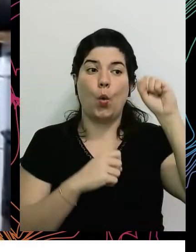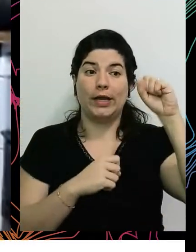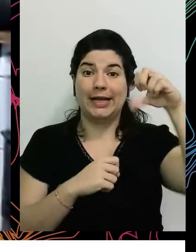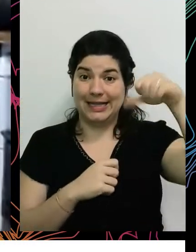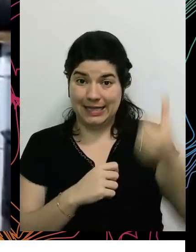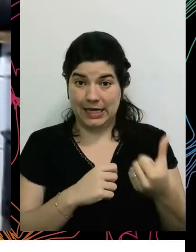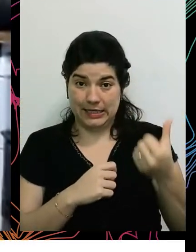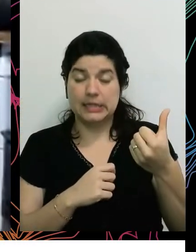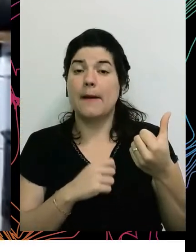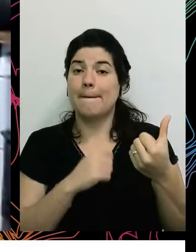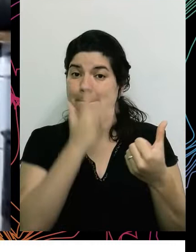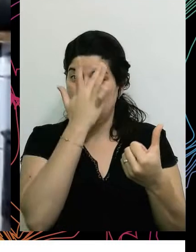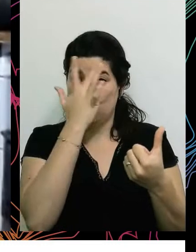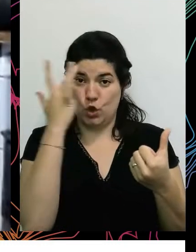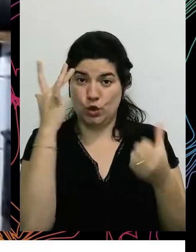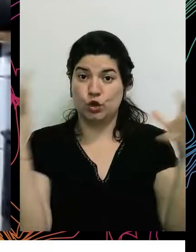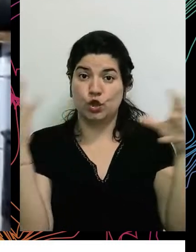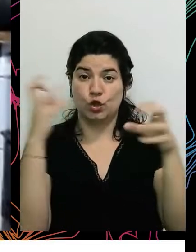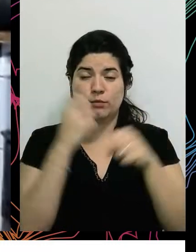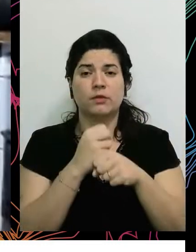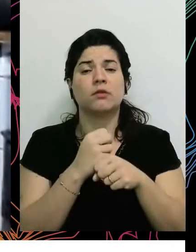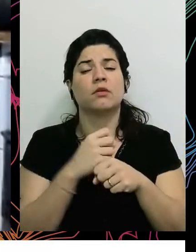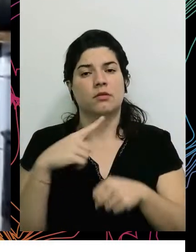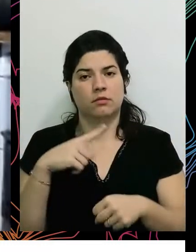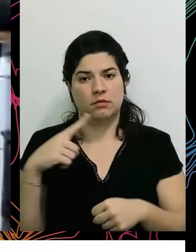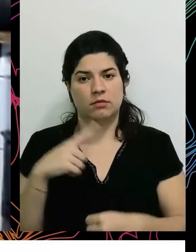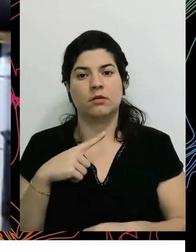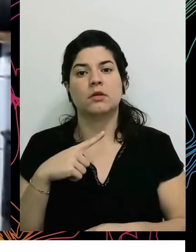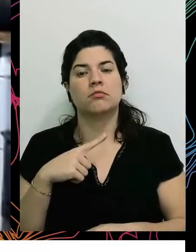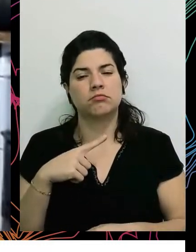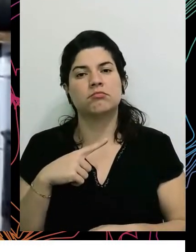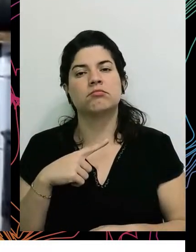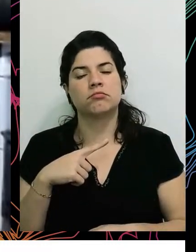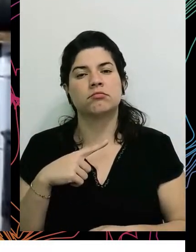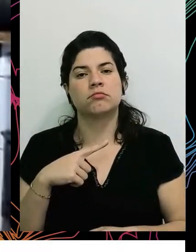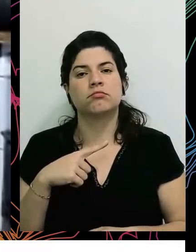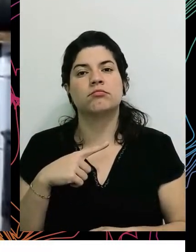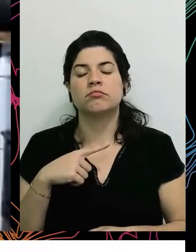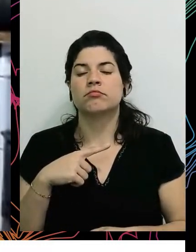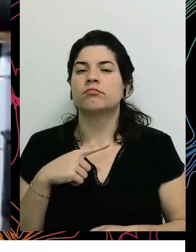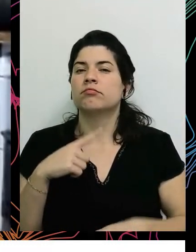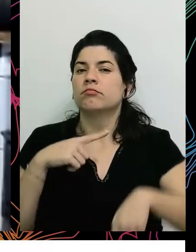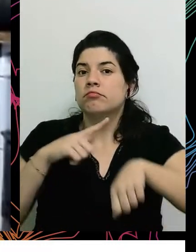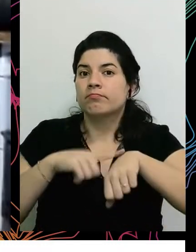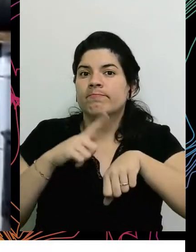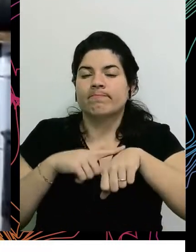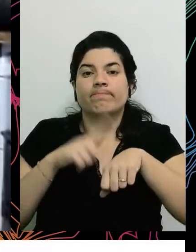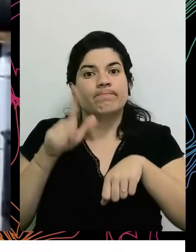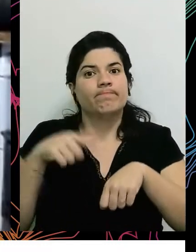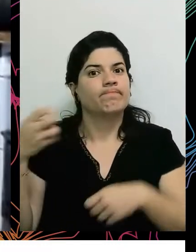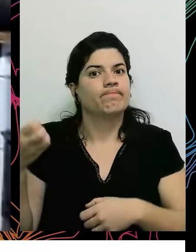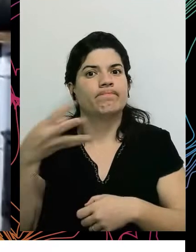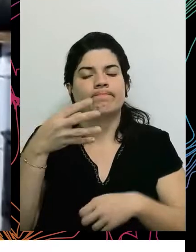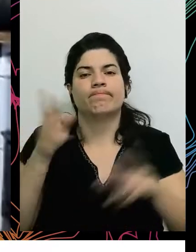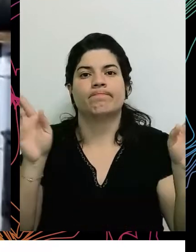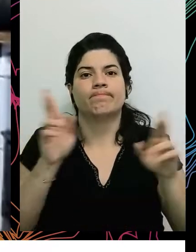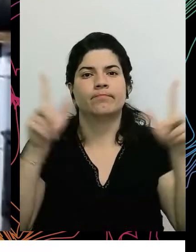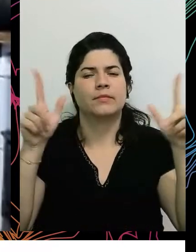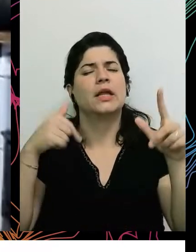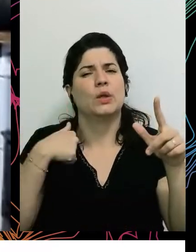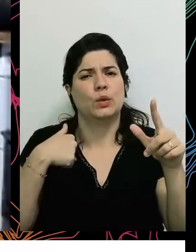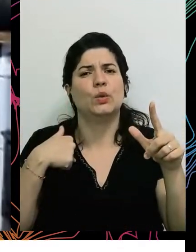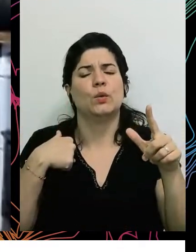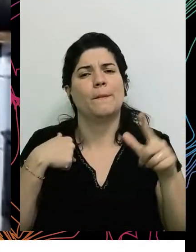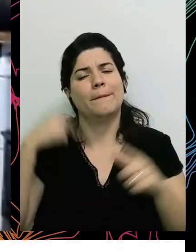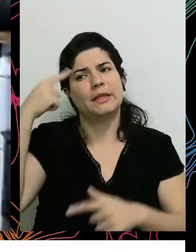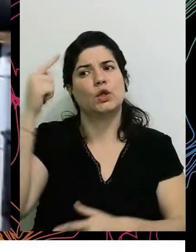né, ainda um número expressivo para a época. Eu escolhi seguir a carreira de náutica,